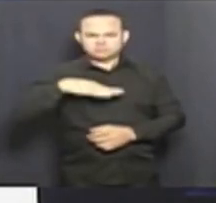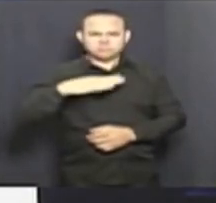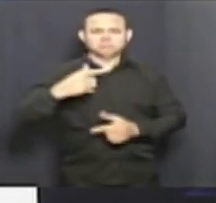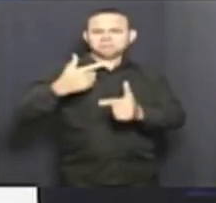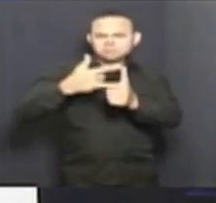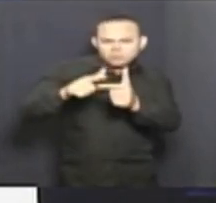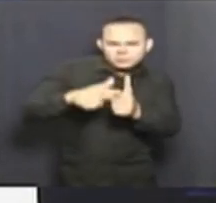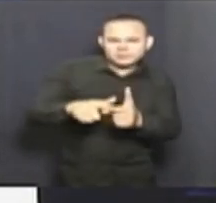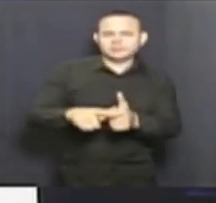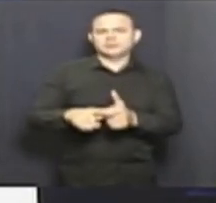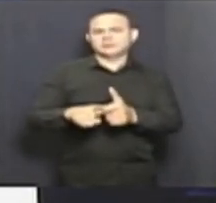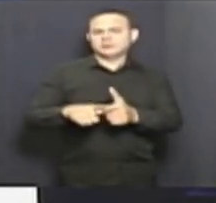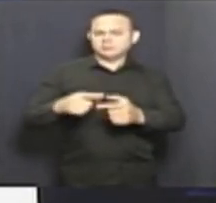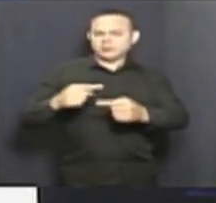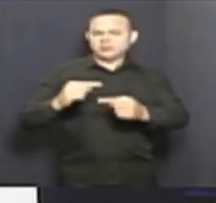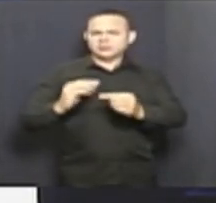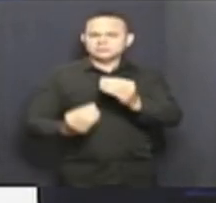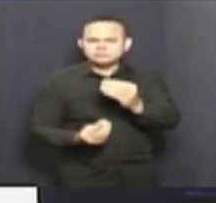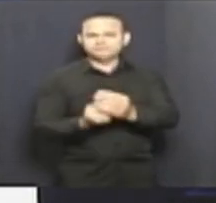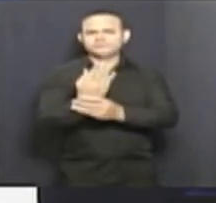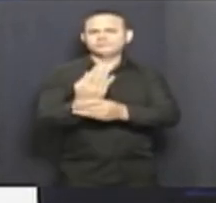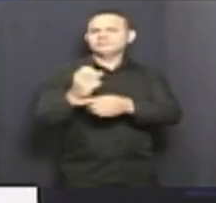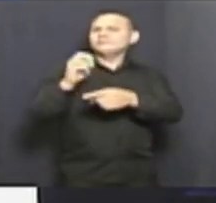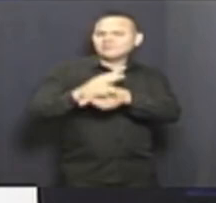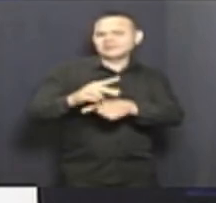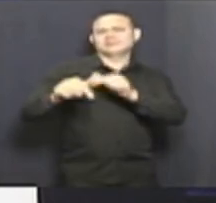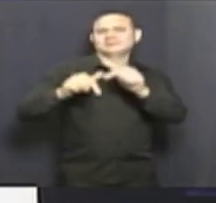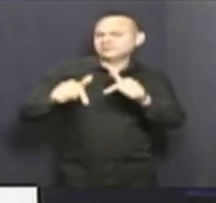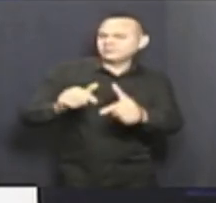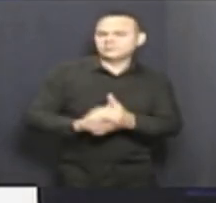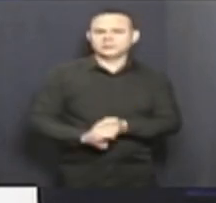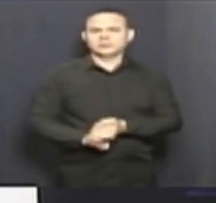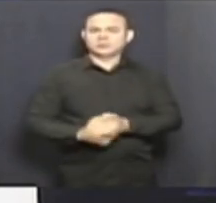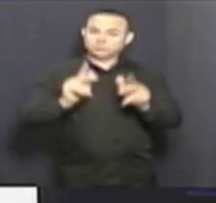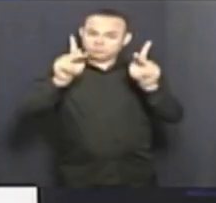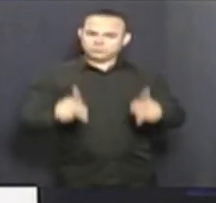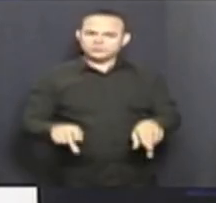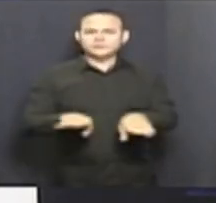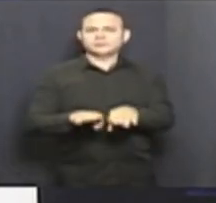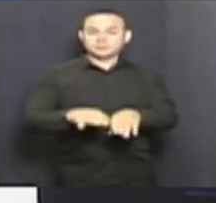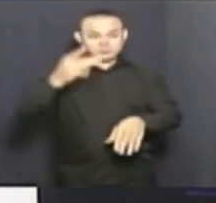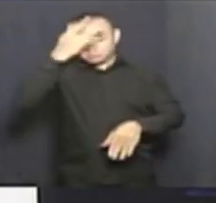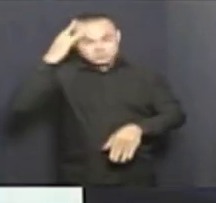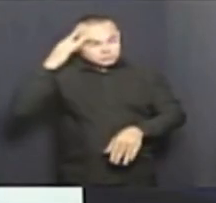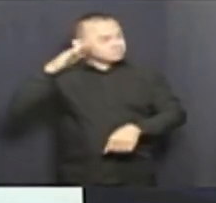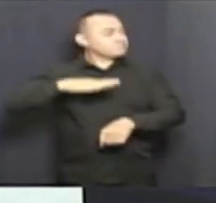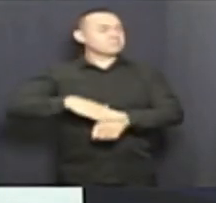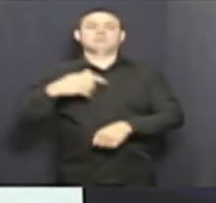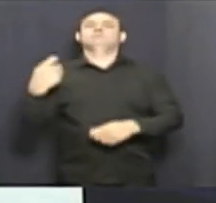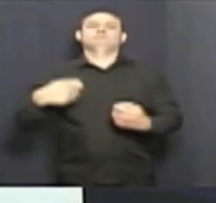empregos para nossa população mas acima de tudo para aqueles que mais precisam